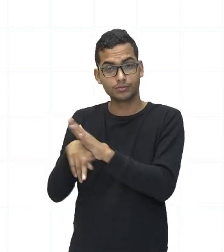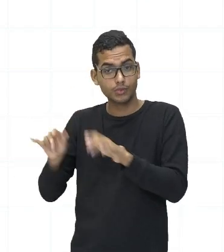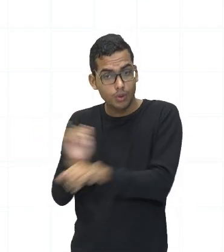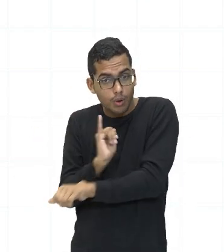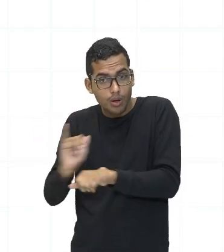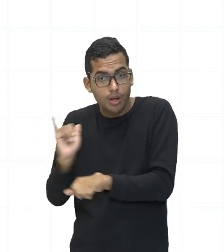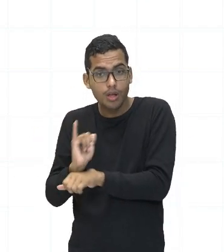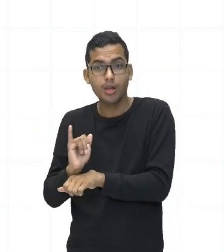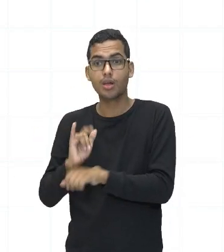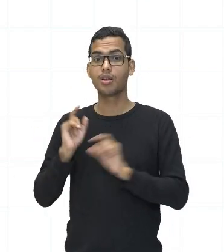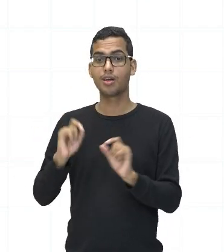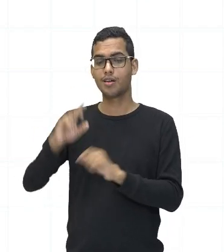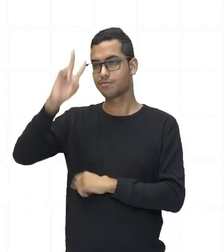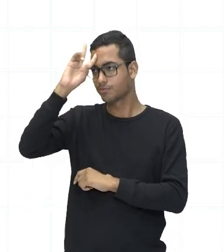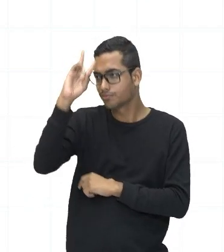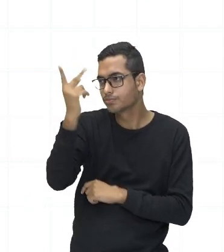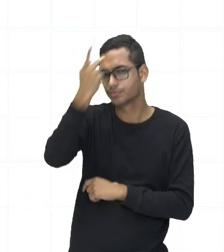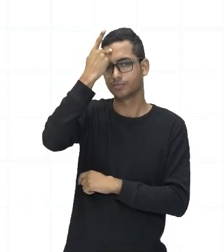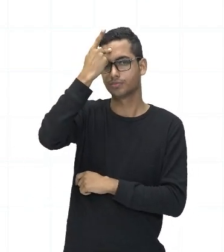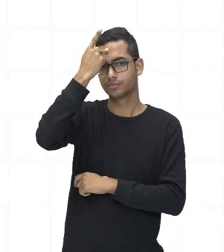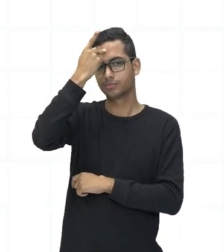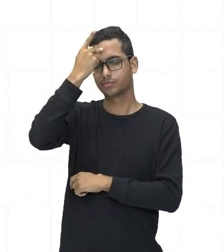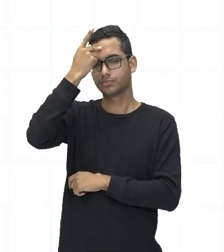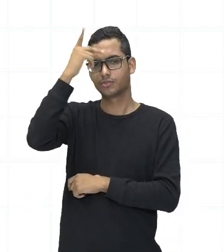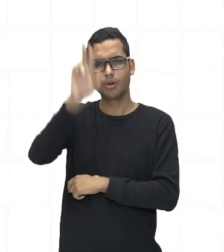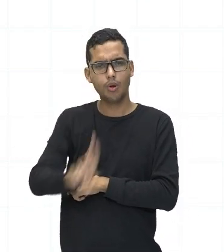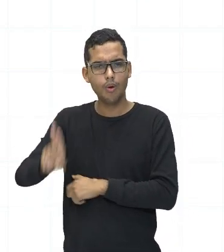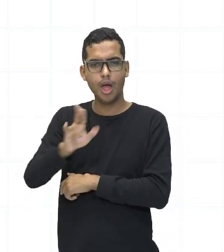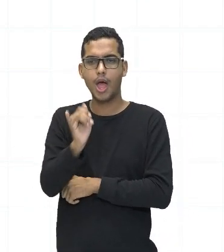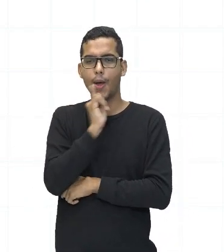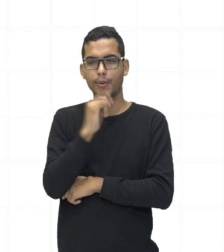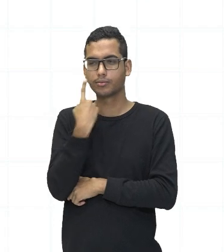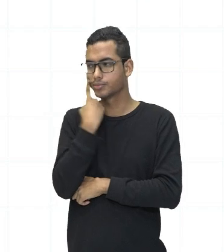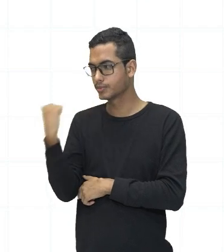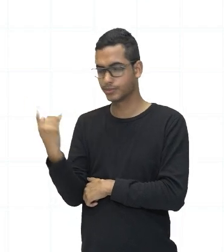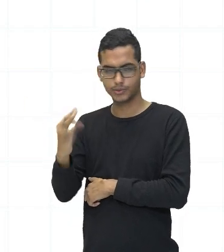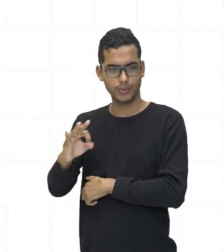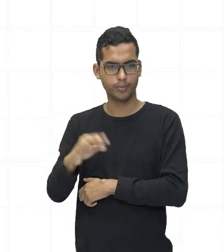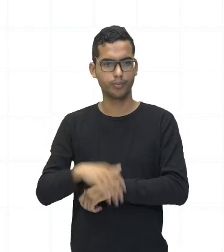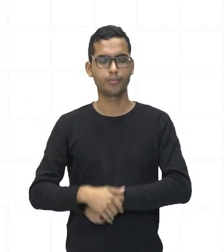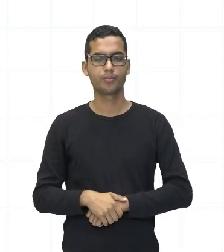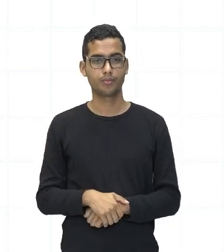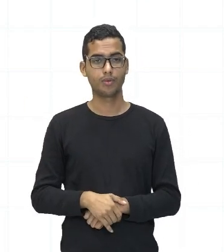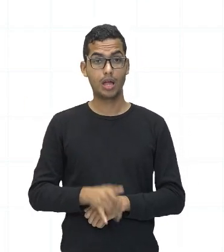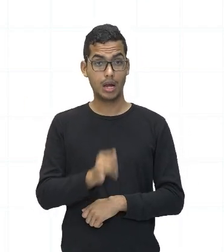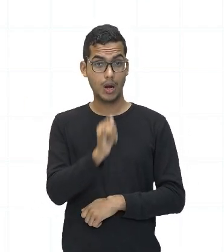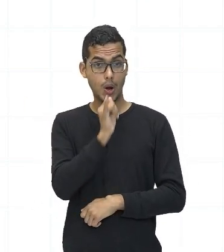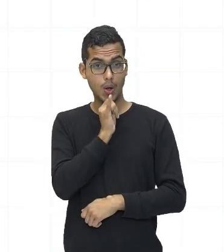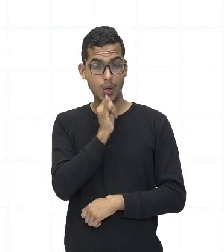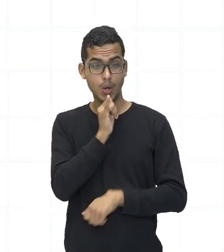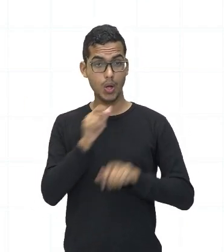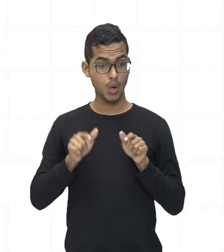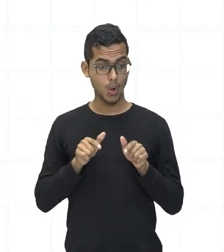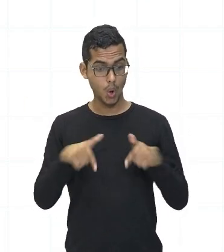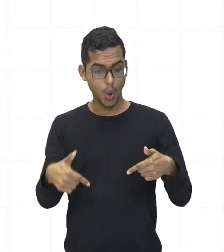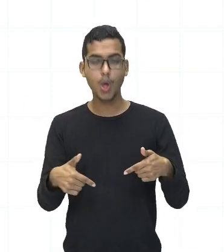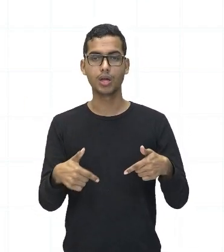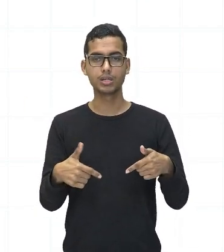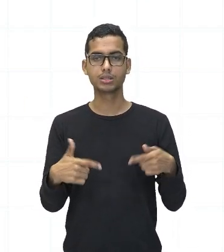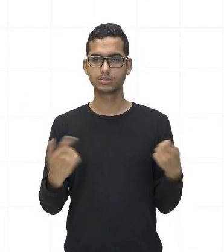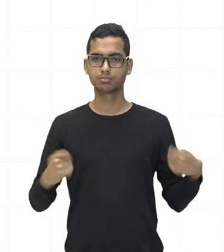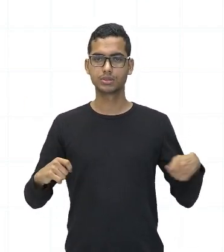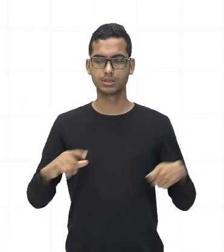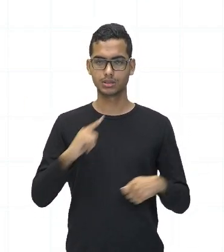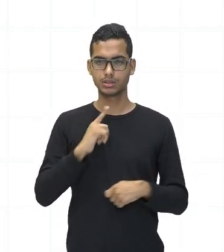convencimento esse cartaz utiliza? Nós vimos a questão do exemplo, né? Então, é o exemplo de atitude a ser